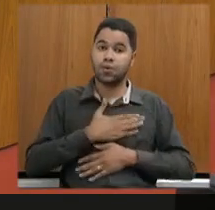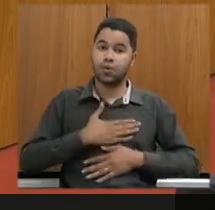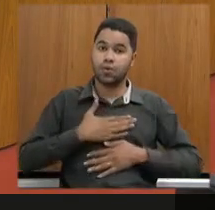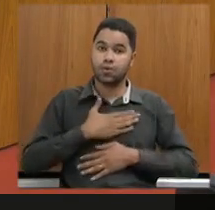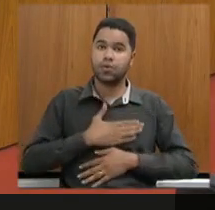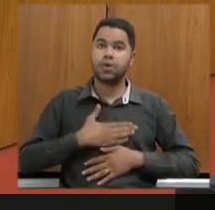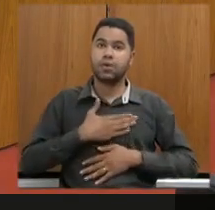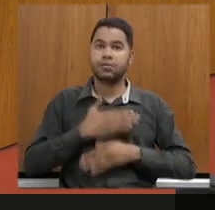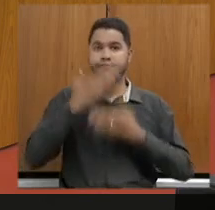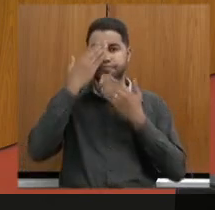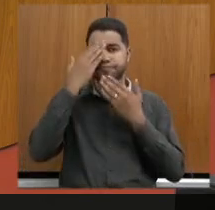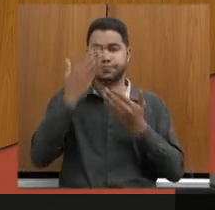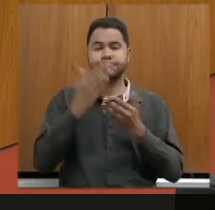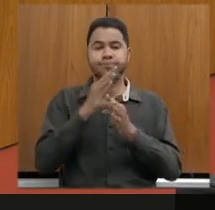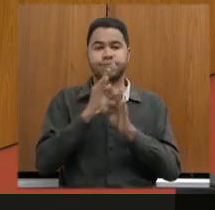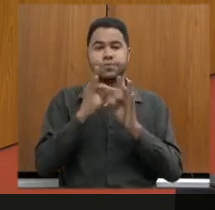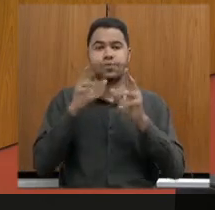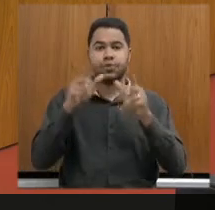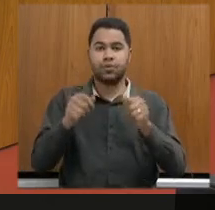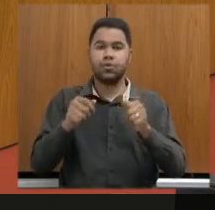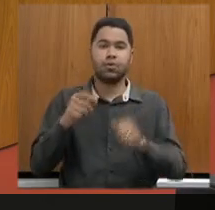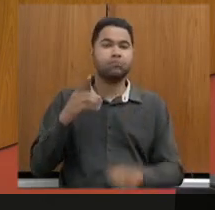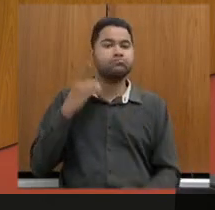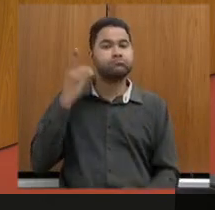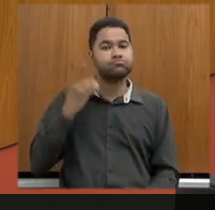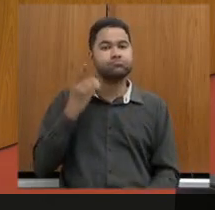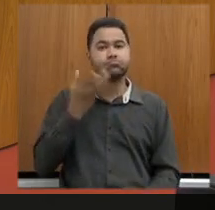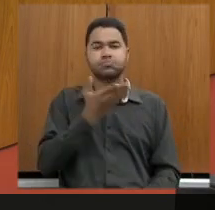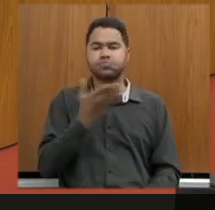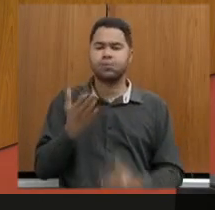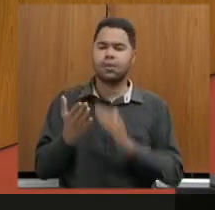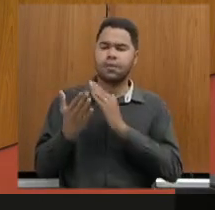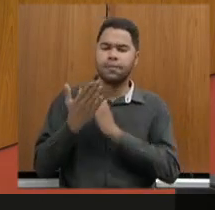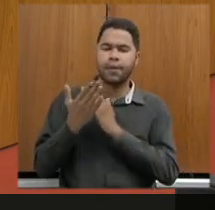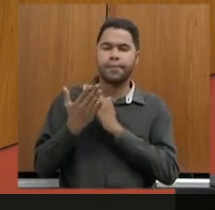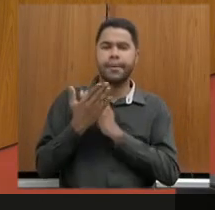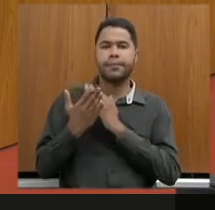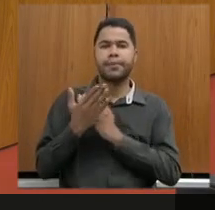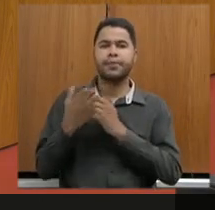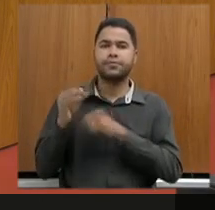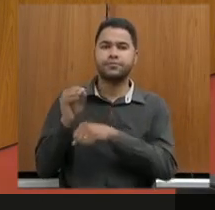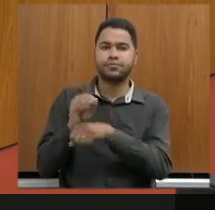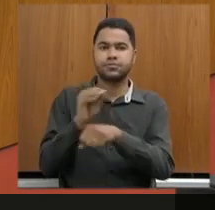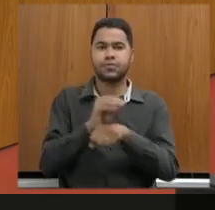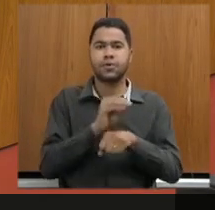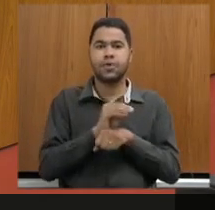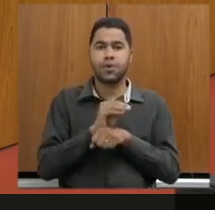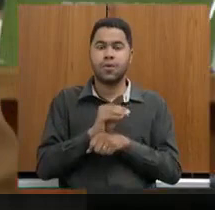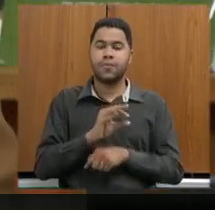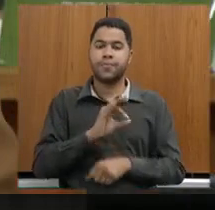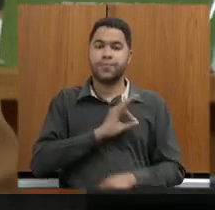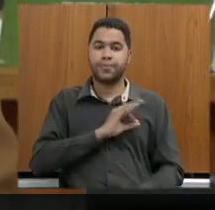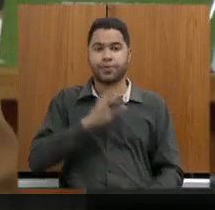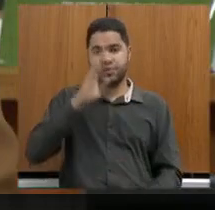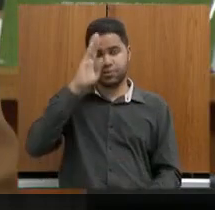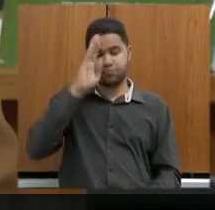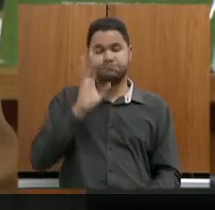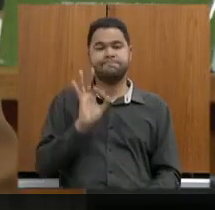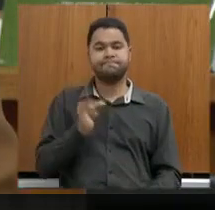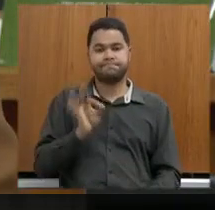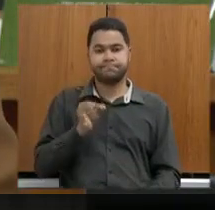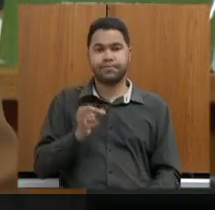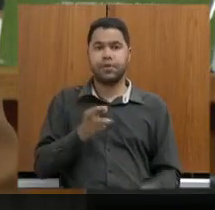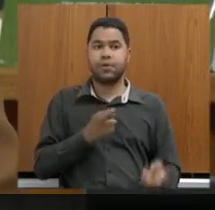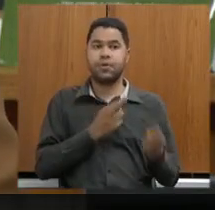fazer um agradecimento a todos os parlamentares que nos ajudam a cuidar da Polícia Militar realmente o